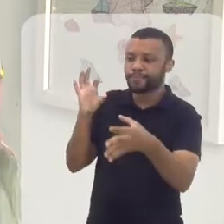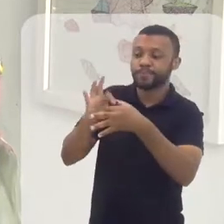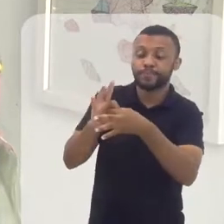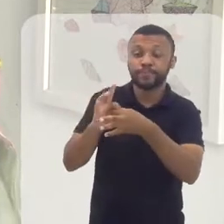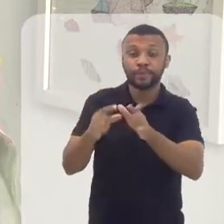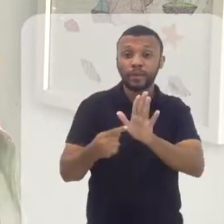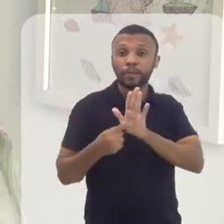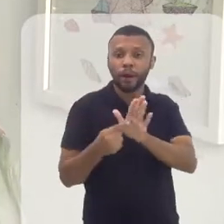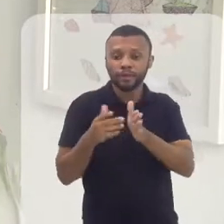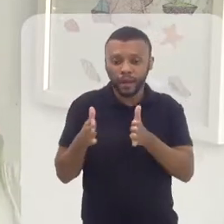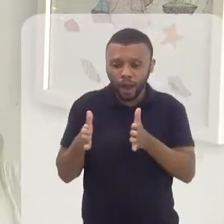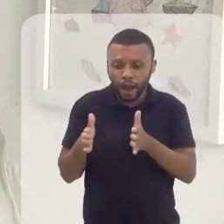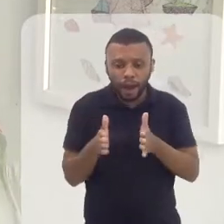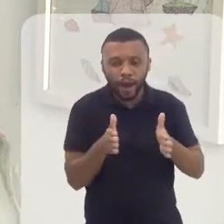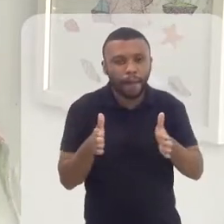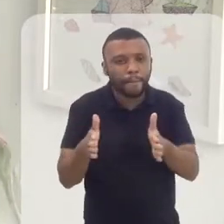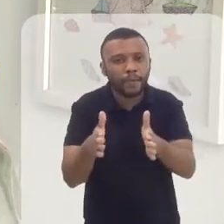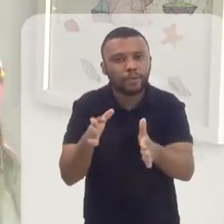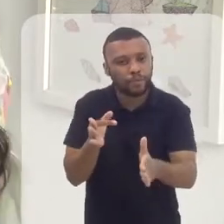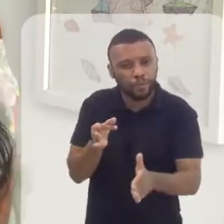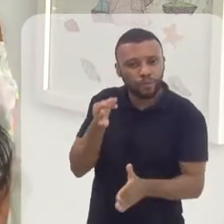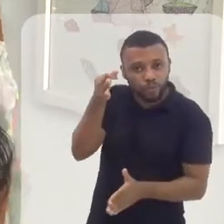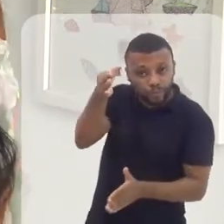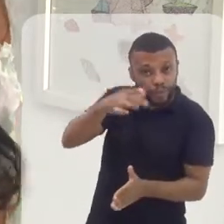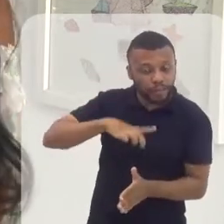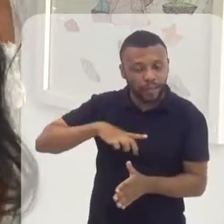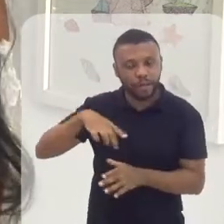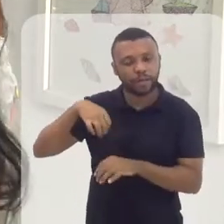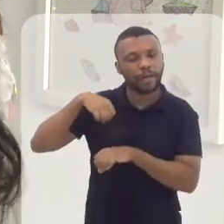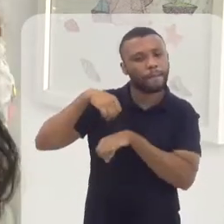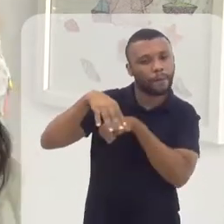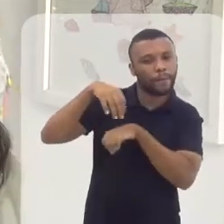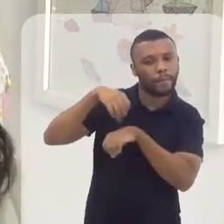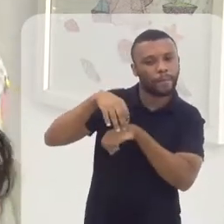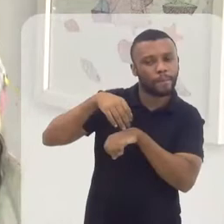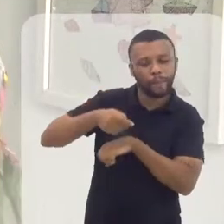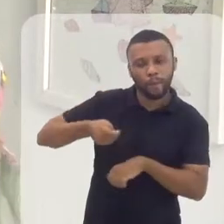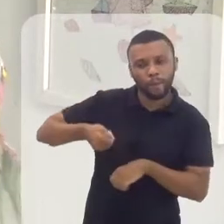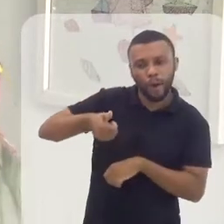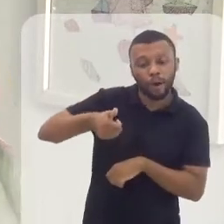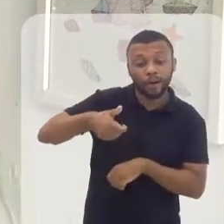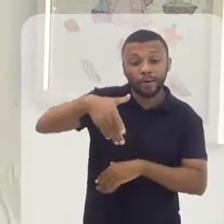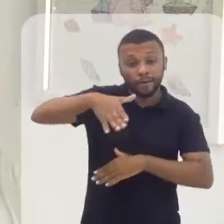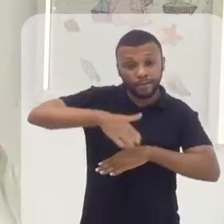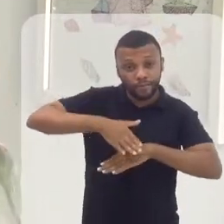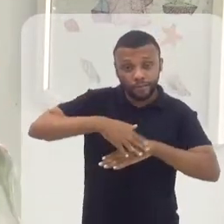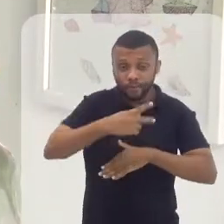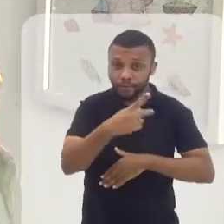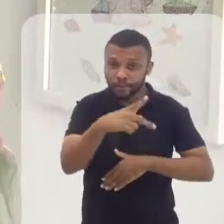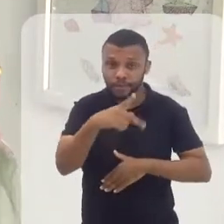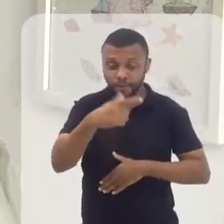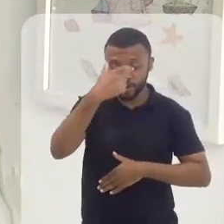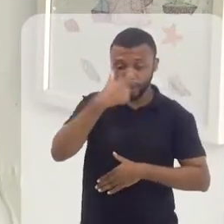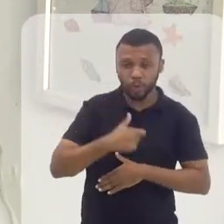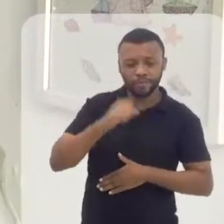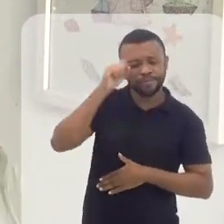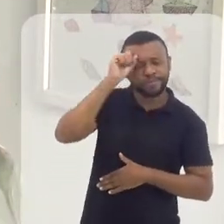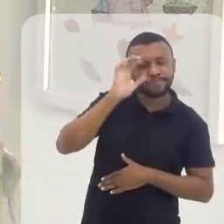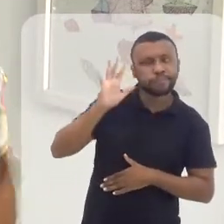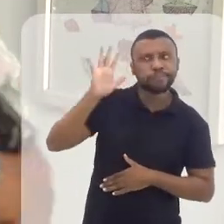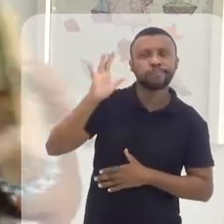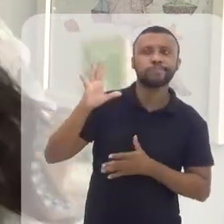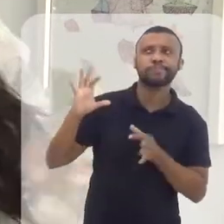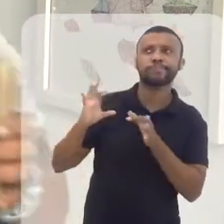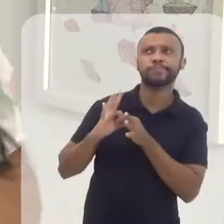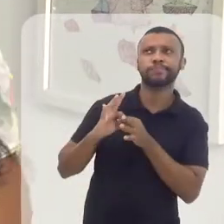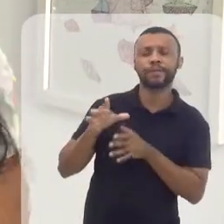e aponta caminhos. Tá? E você tendo essas informações extras, você, seguindo seu livre-arbítrio, usando suas palavras